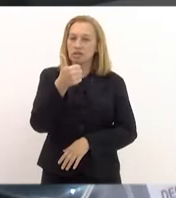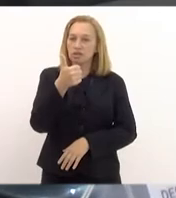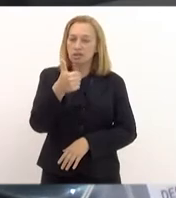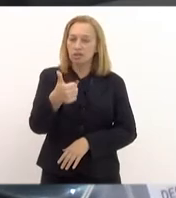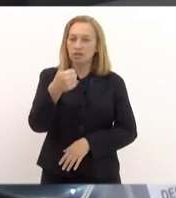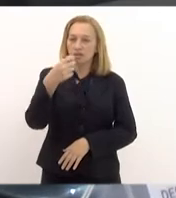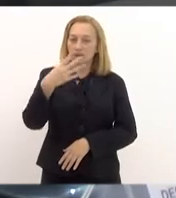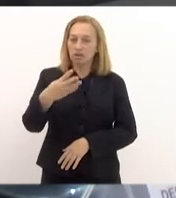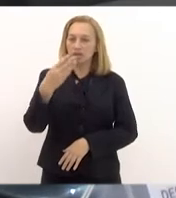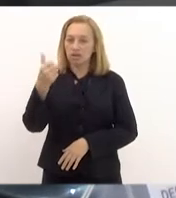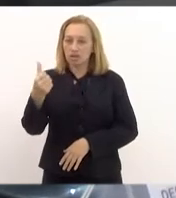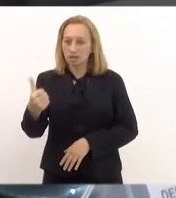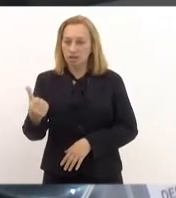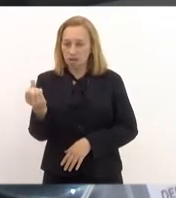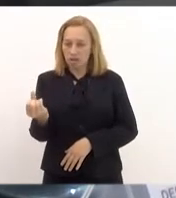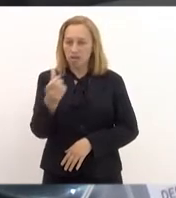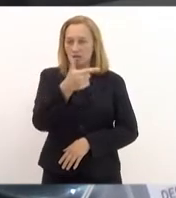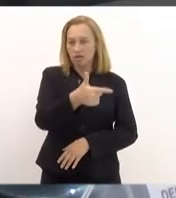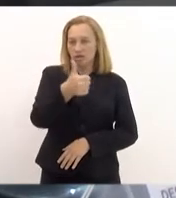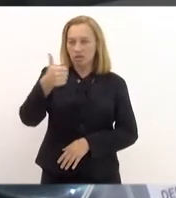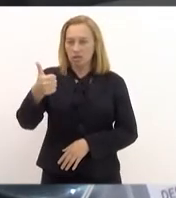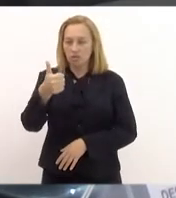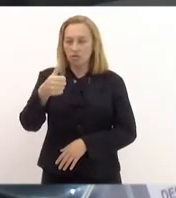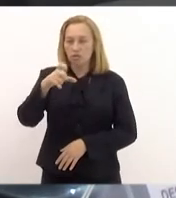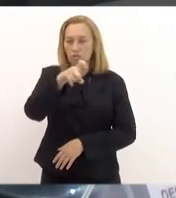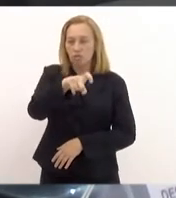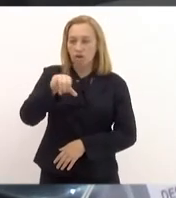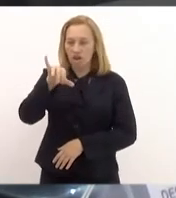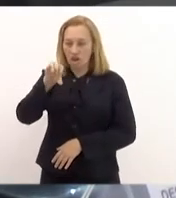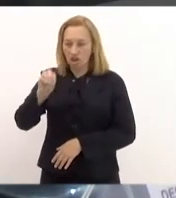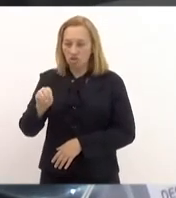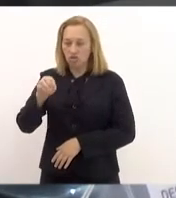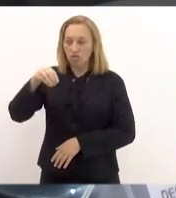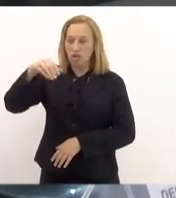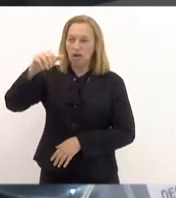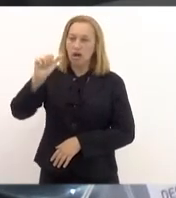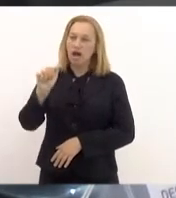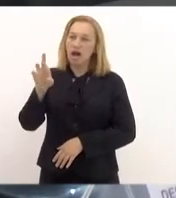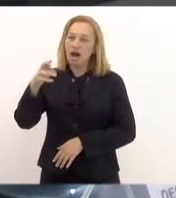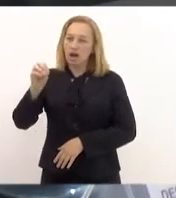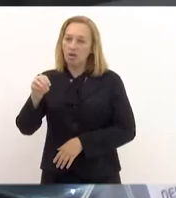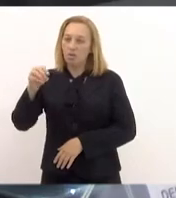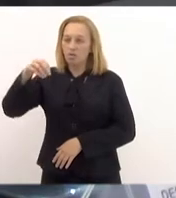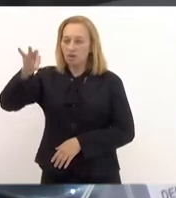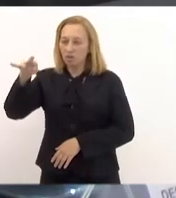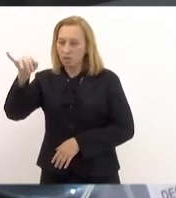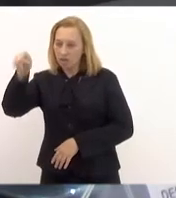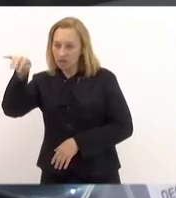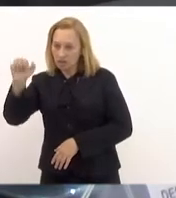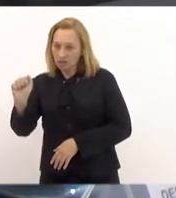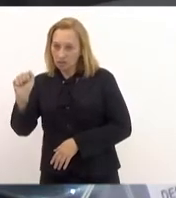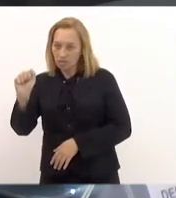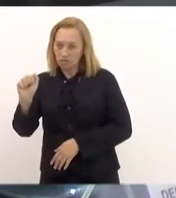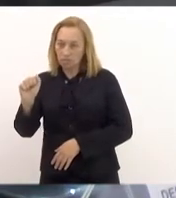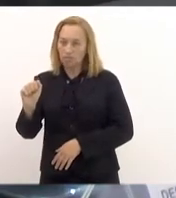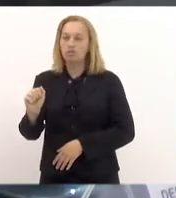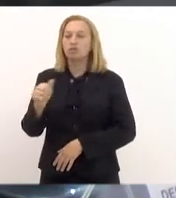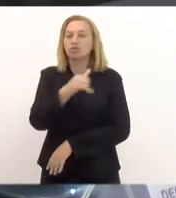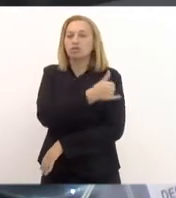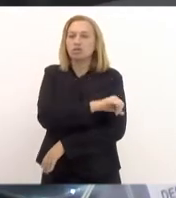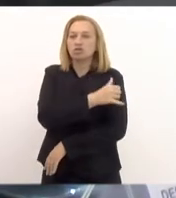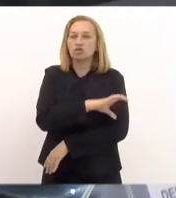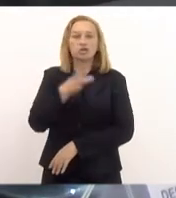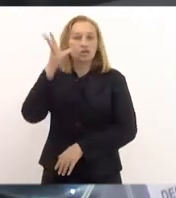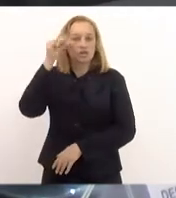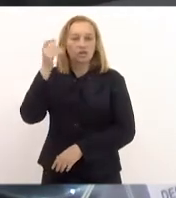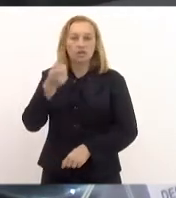2021, que reconhece o eixo viário denominado Arco Metropolitano do Rio de Janeiro, BR-493, como de relevante interesse